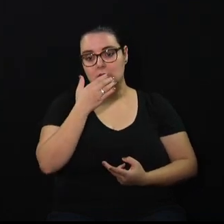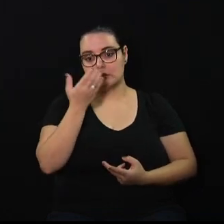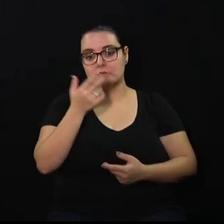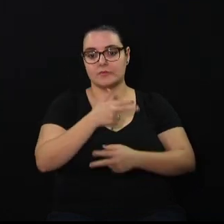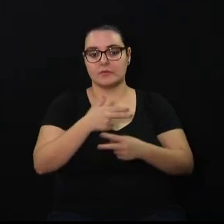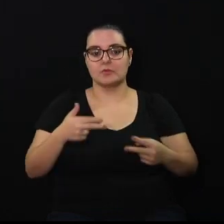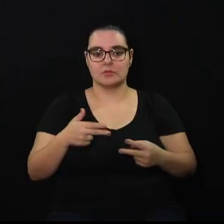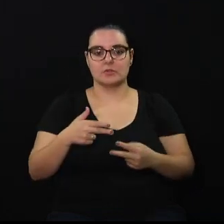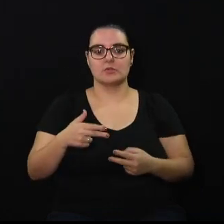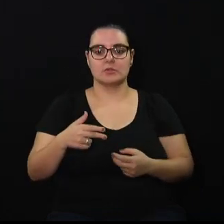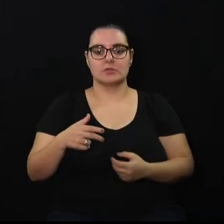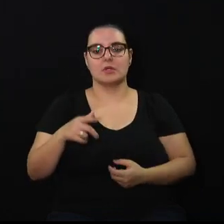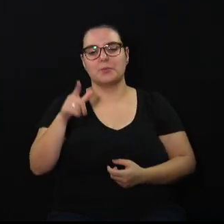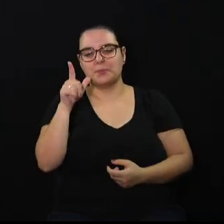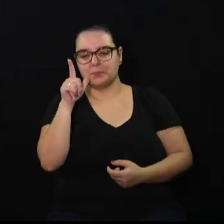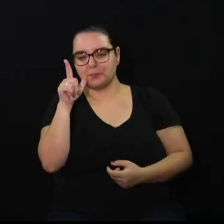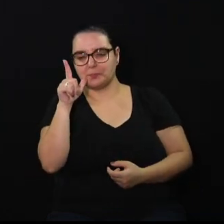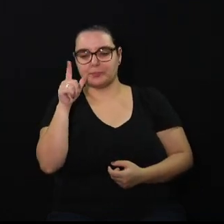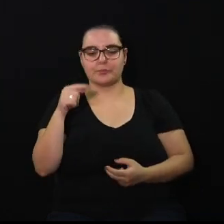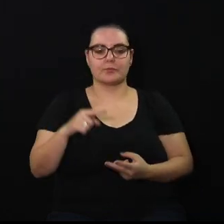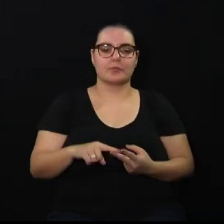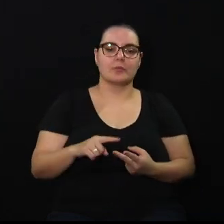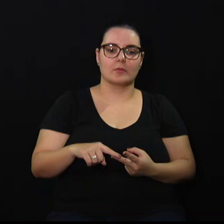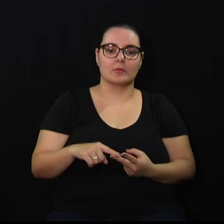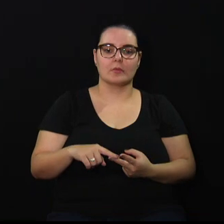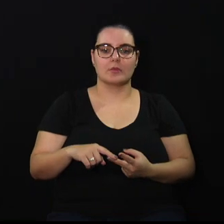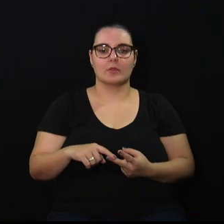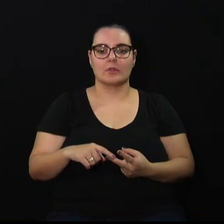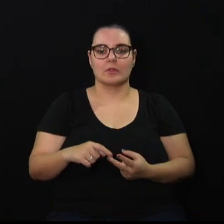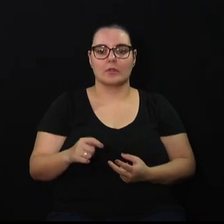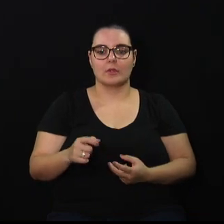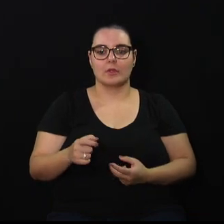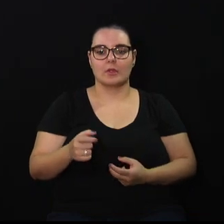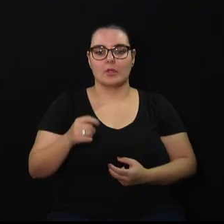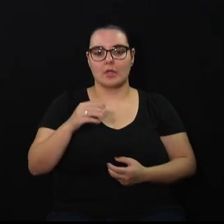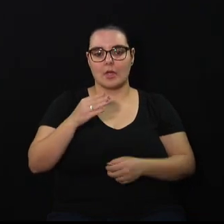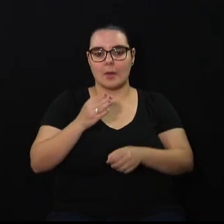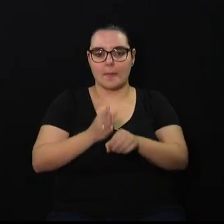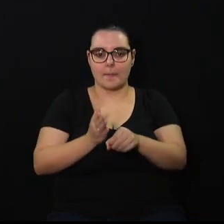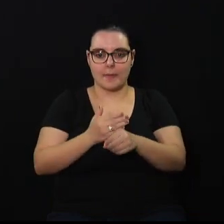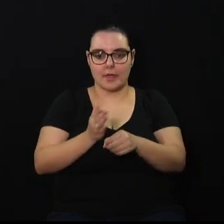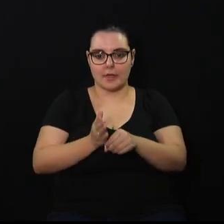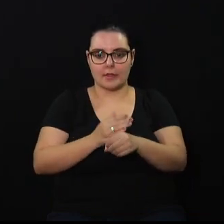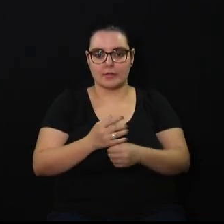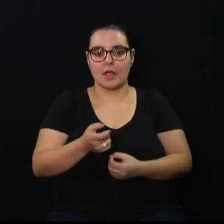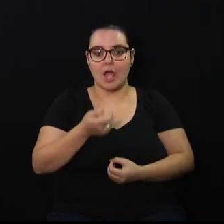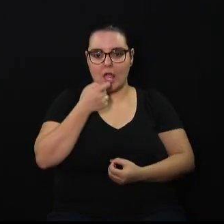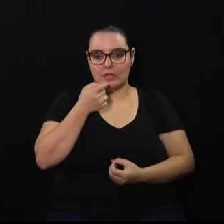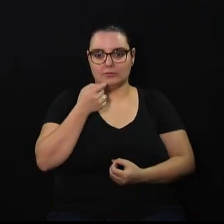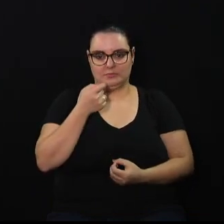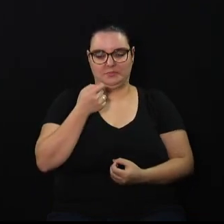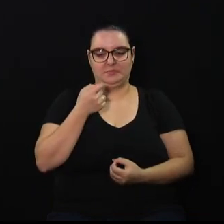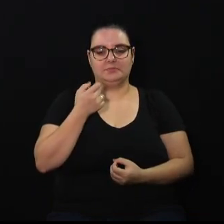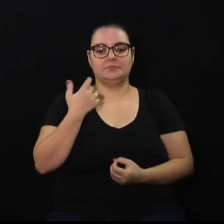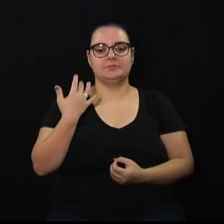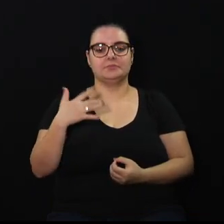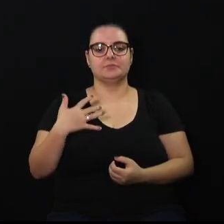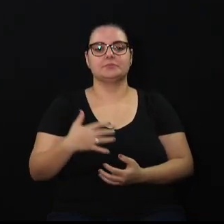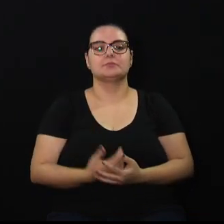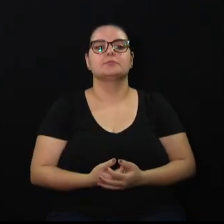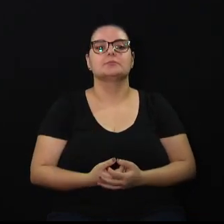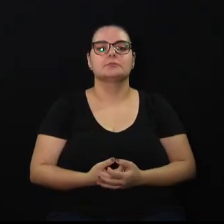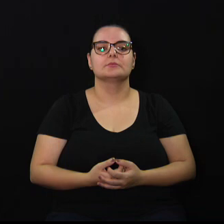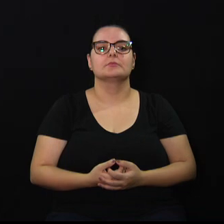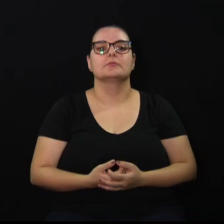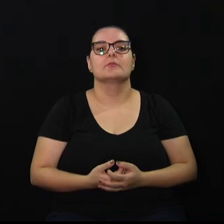porque pra não ter que colocar tudo e a batatinha chip que não parece mas ela é azeda tá